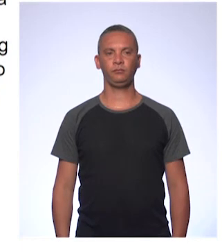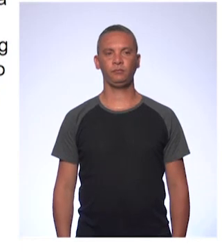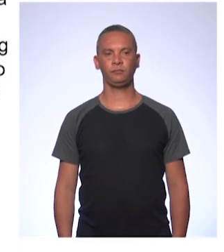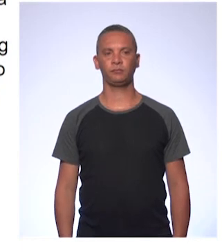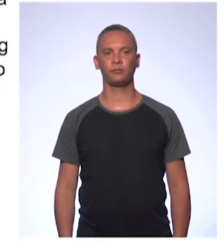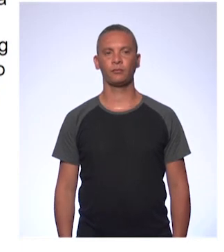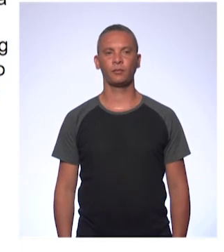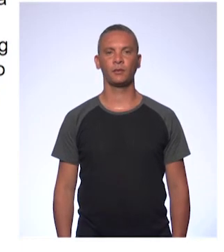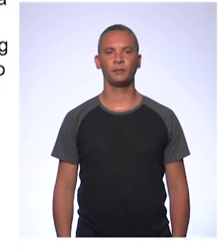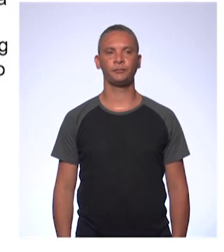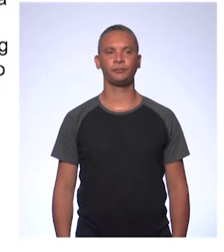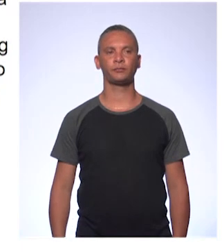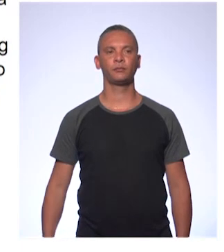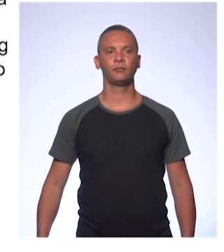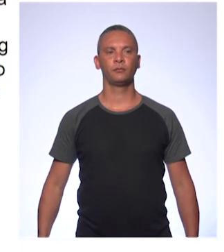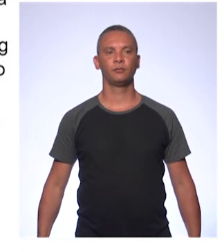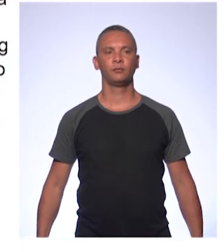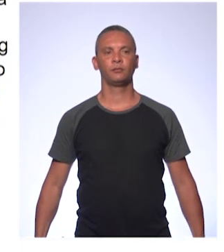Brad